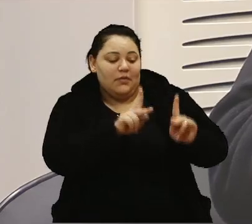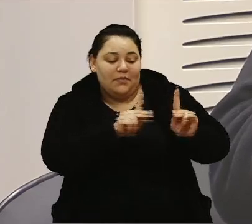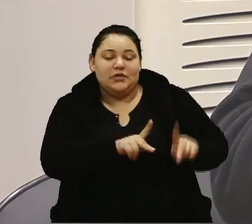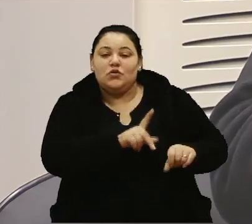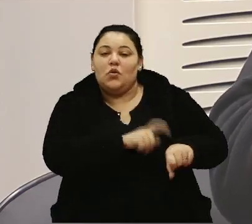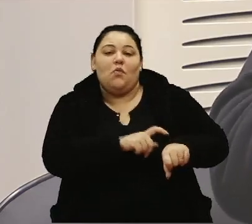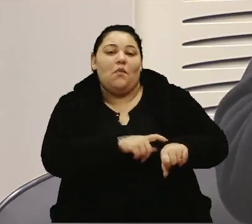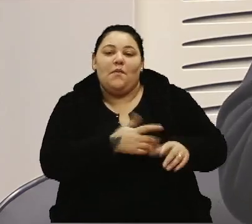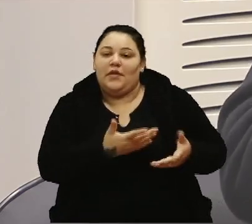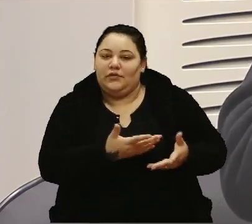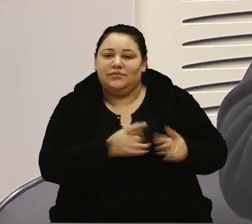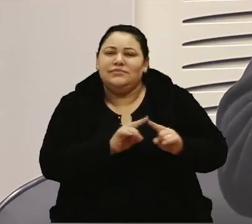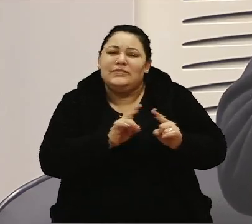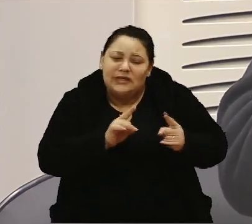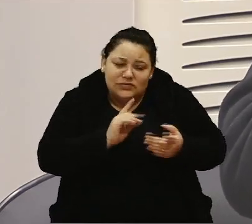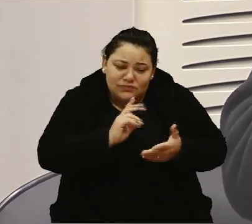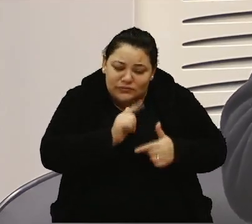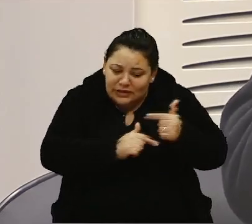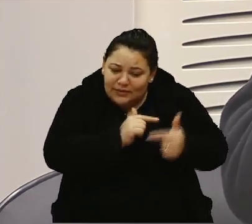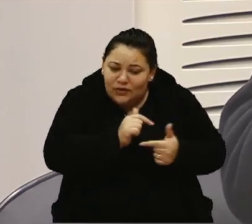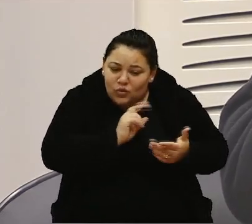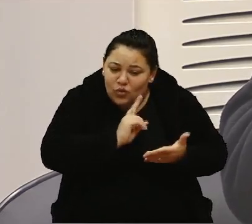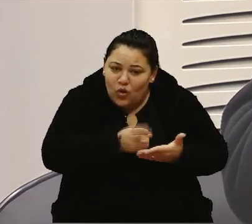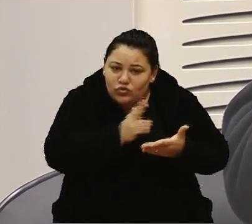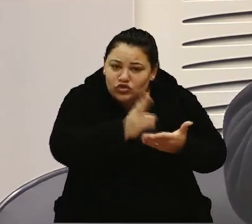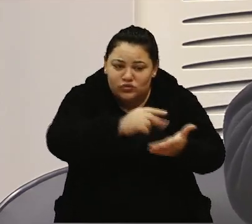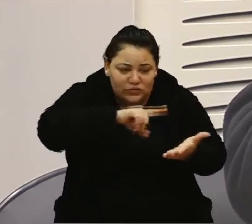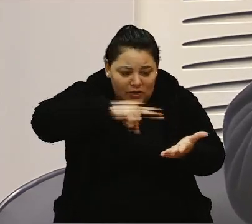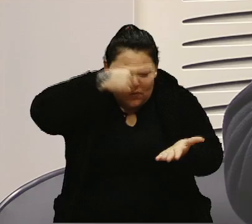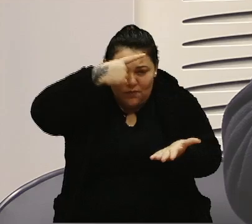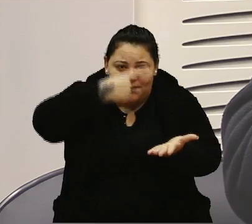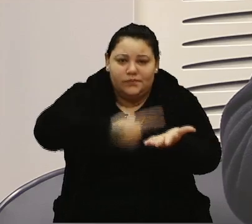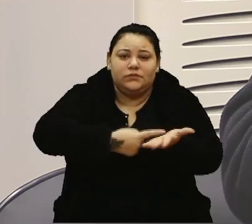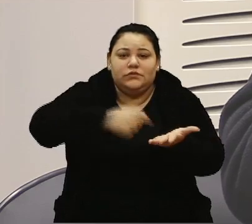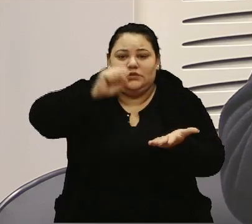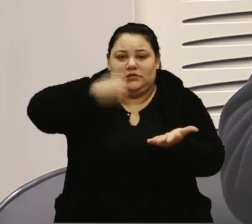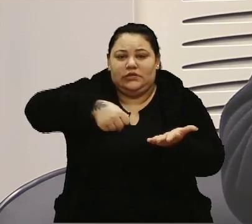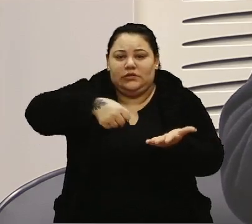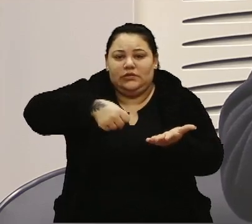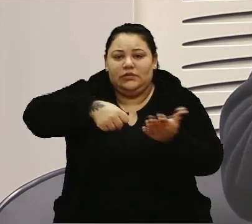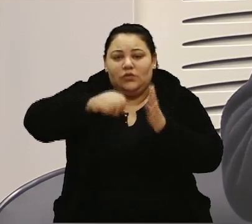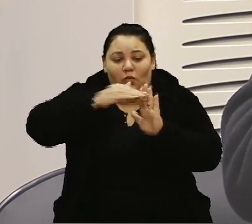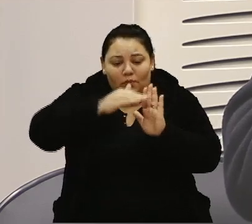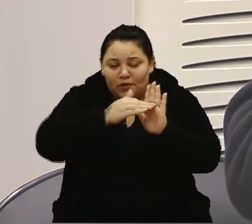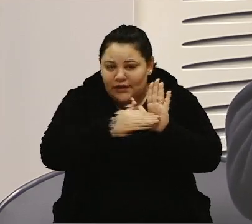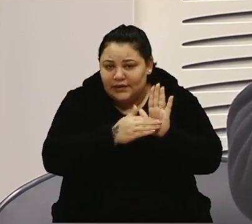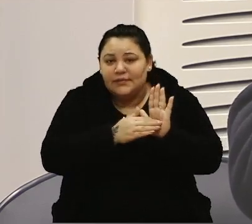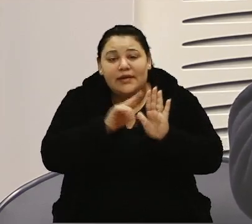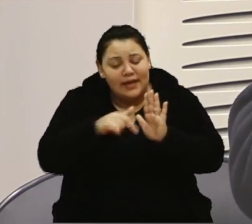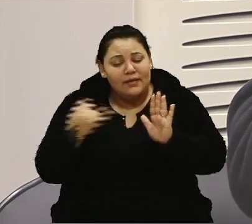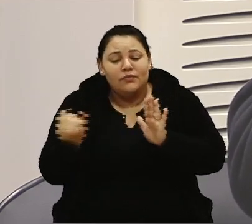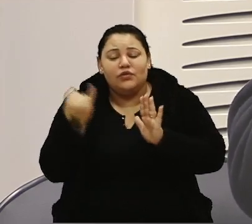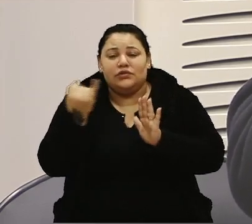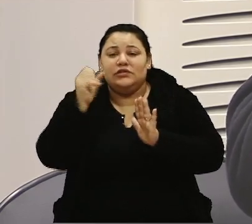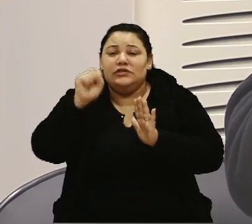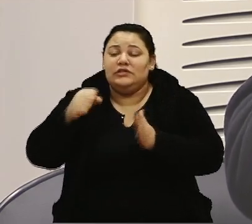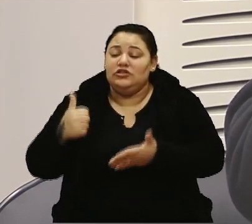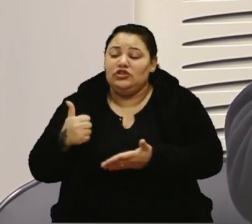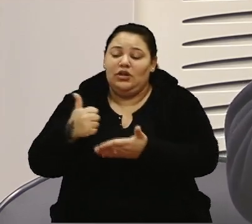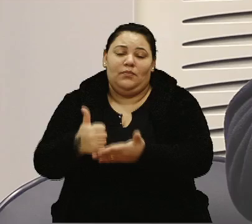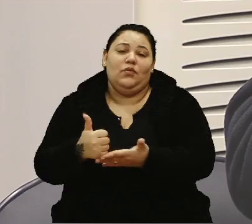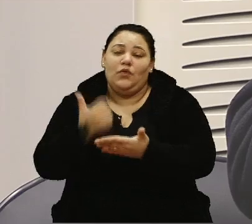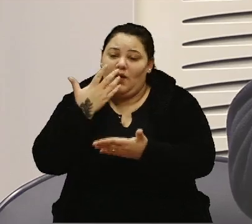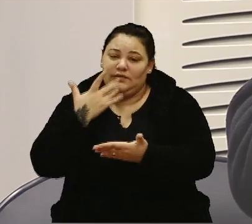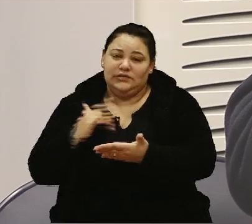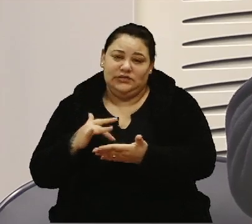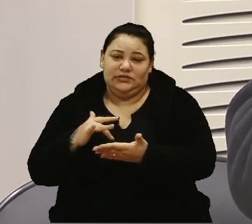tempo, mas que efetivamente ele tenha compromisso, né, com esse programa, né, tão importante, né, de apoio às nossas